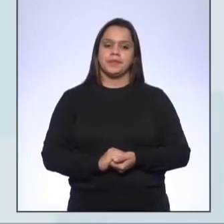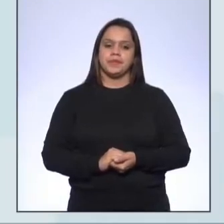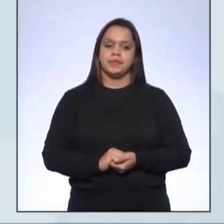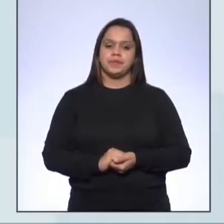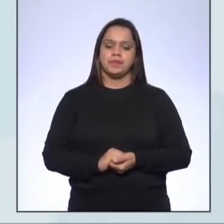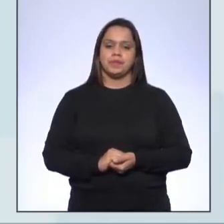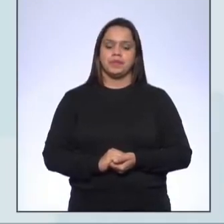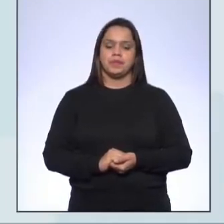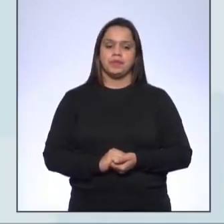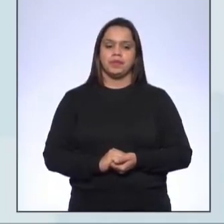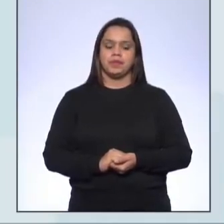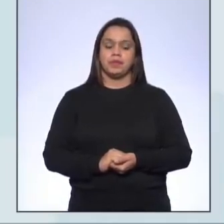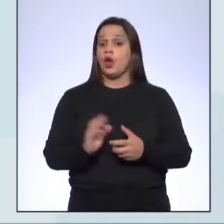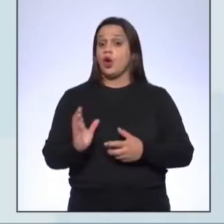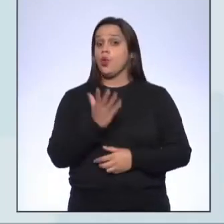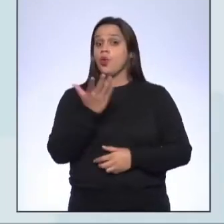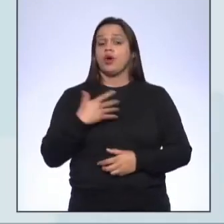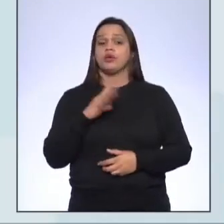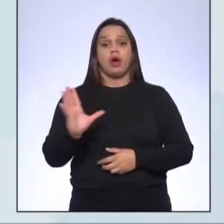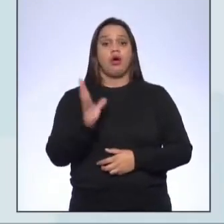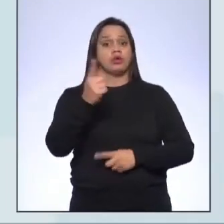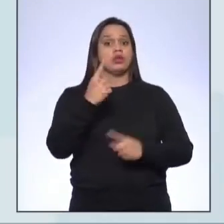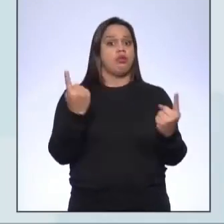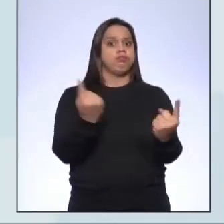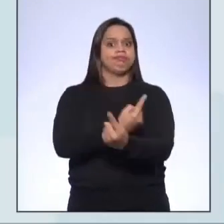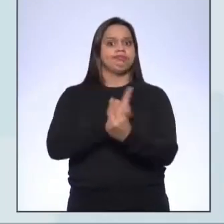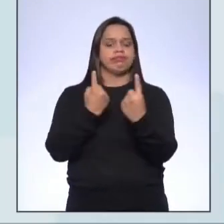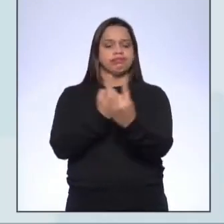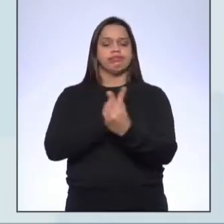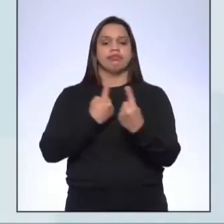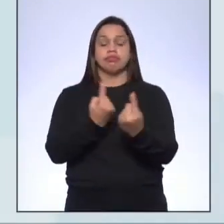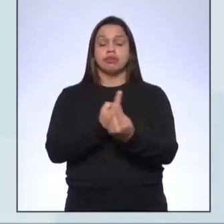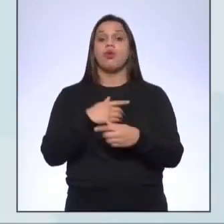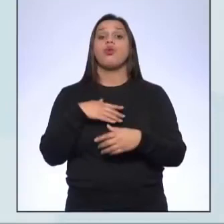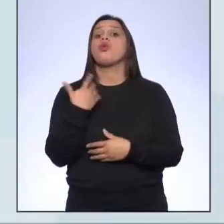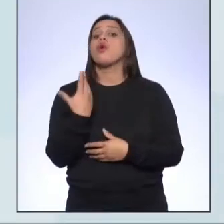acham que era? Quando que aconteceu o ciclone?